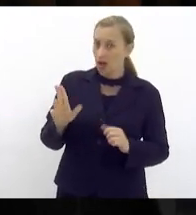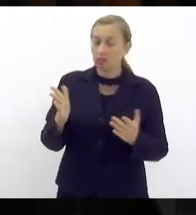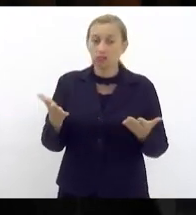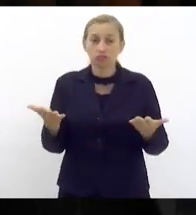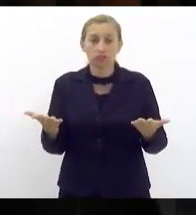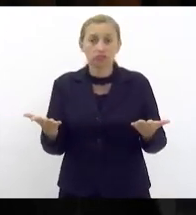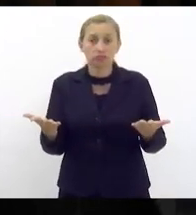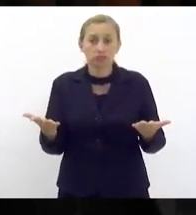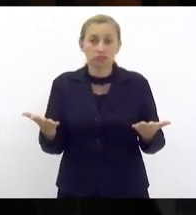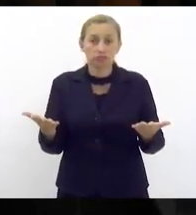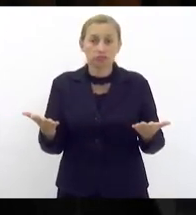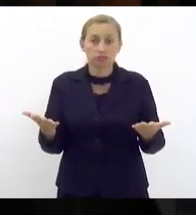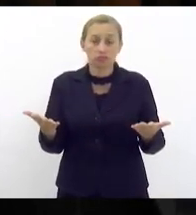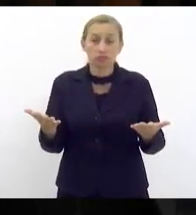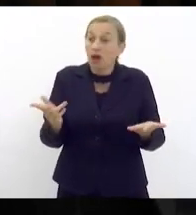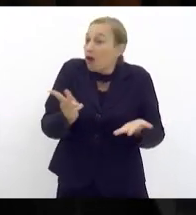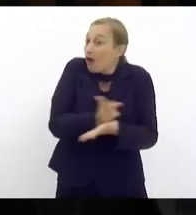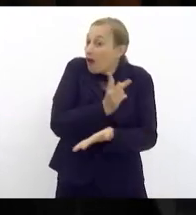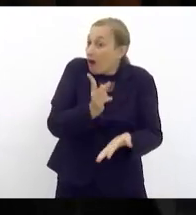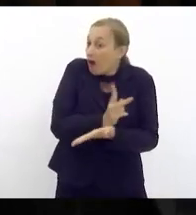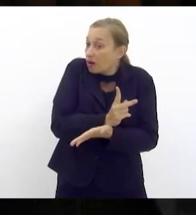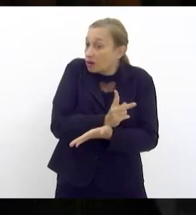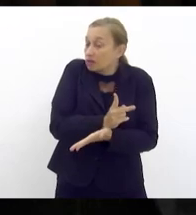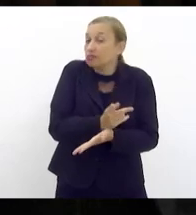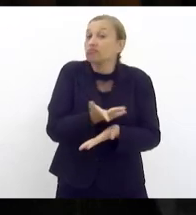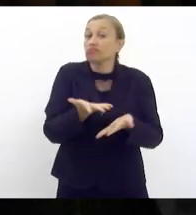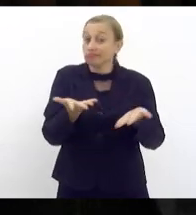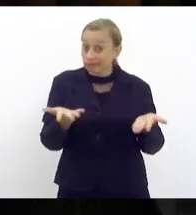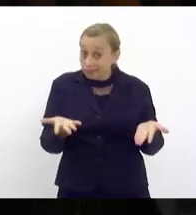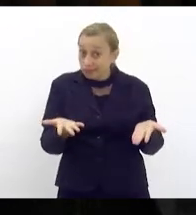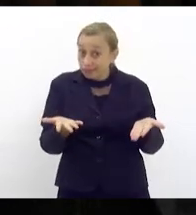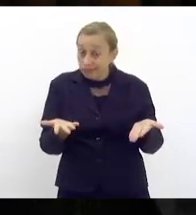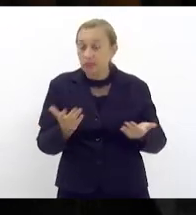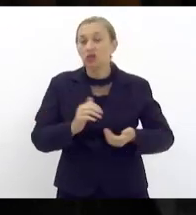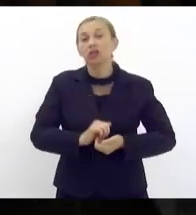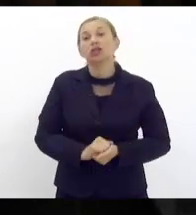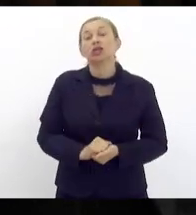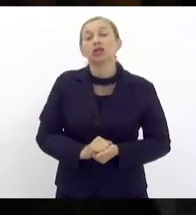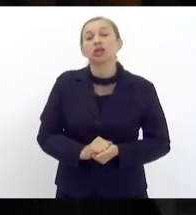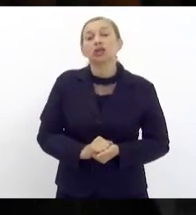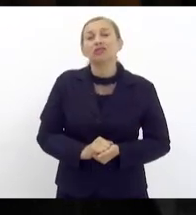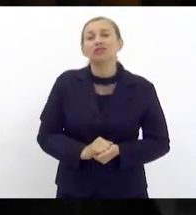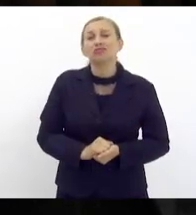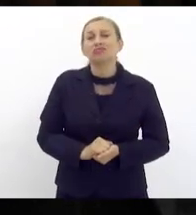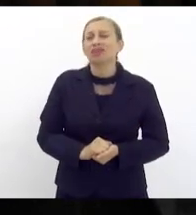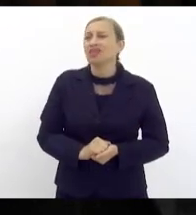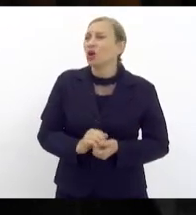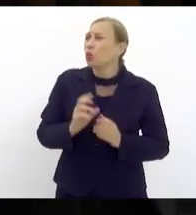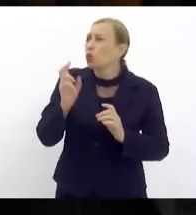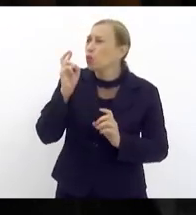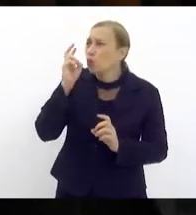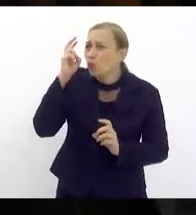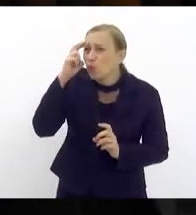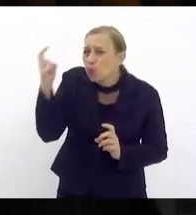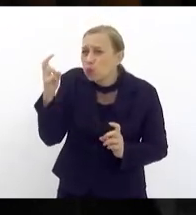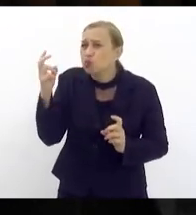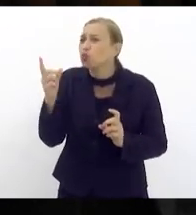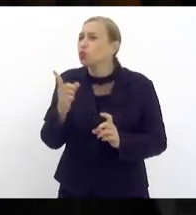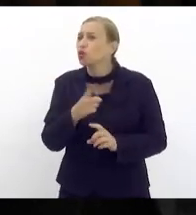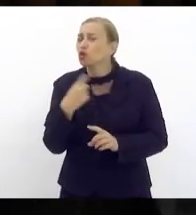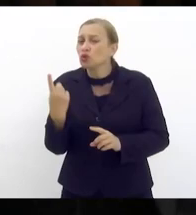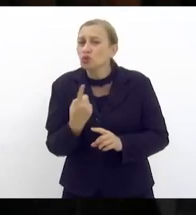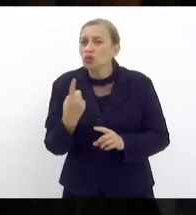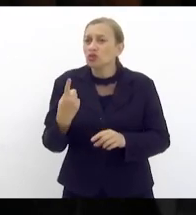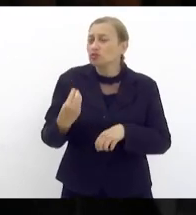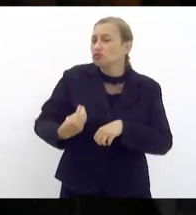forma sinistra e indevida Então mas essa cultura que nós estamos